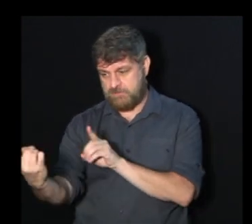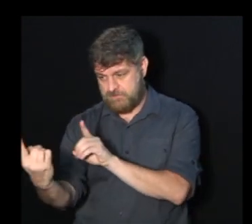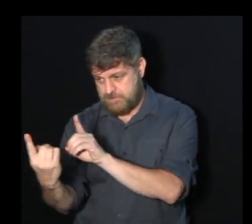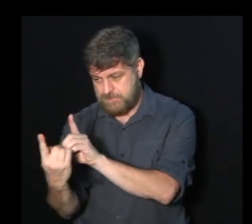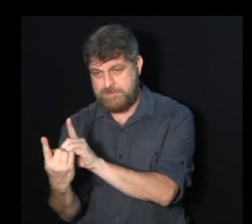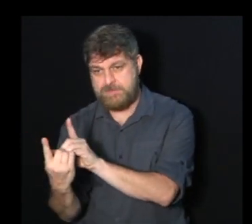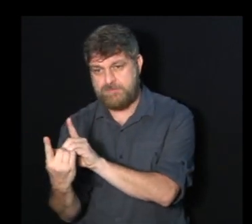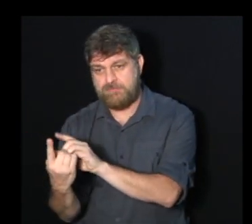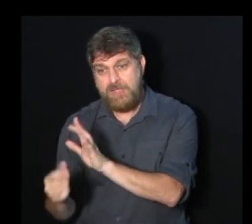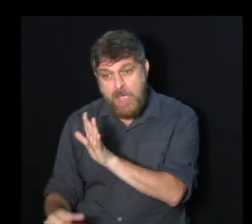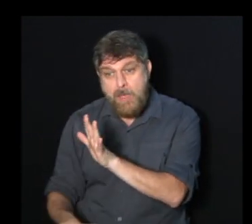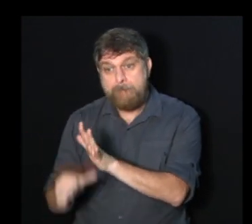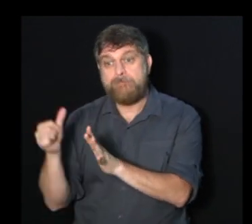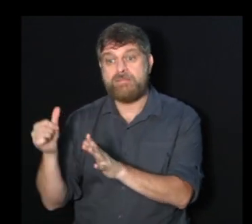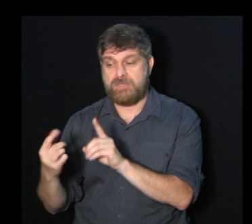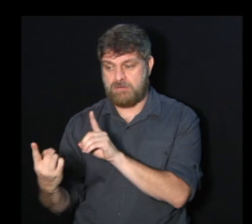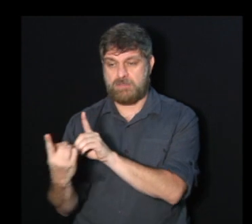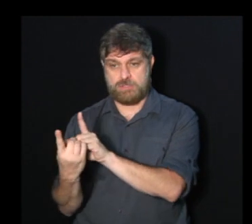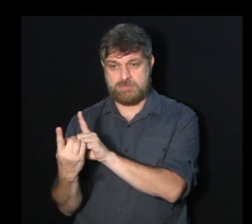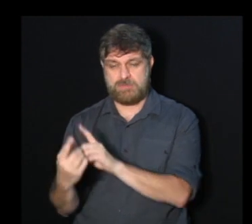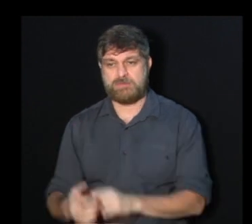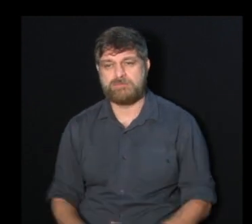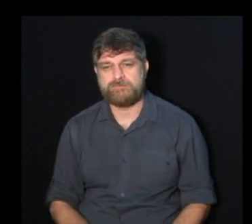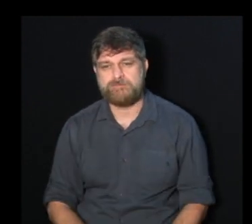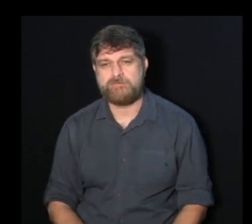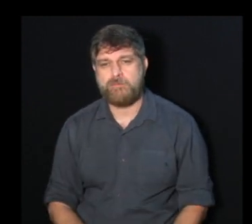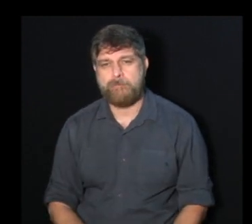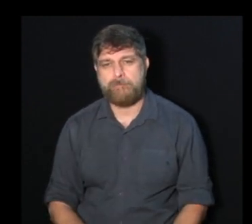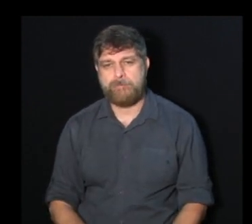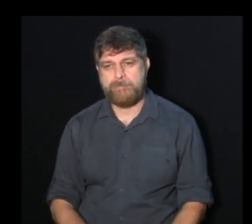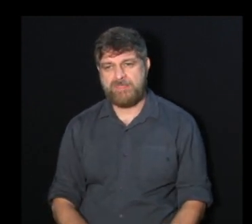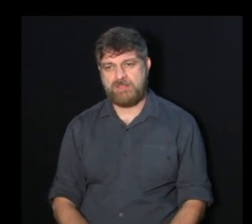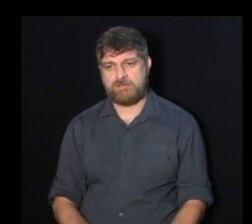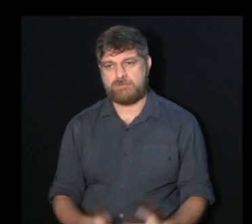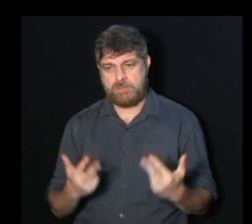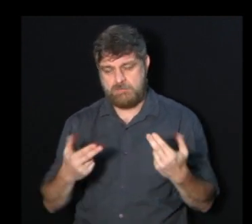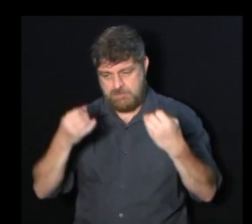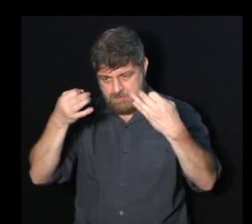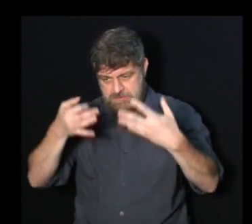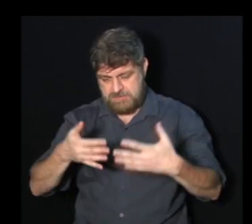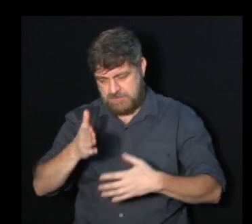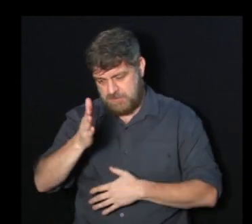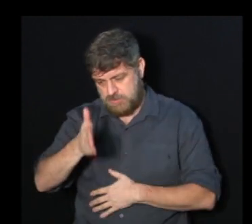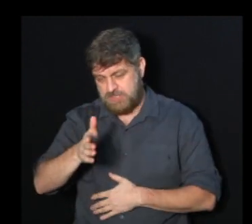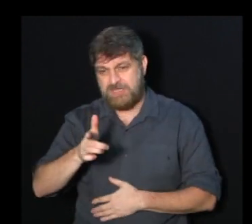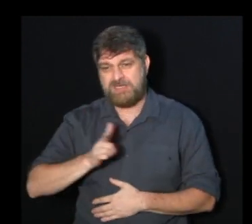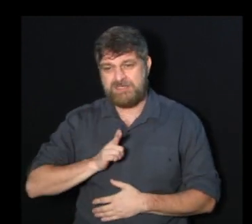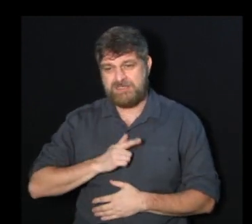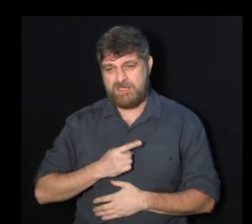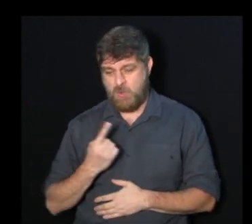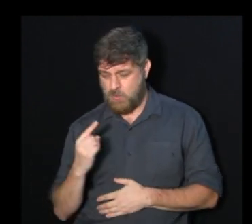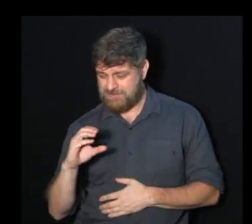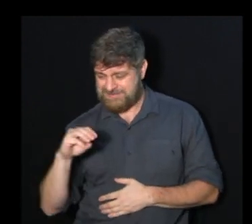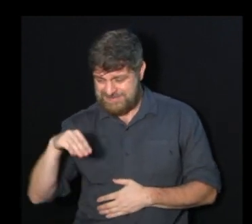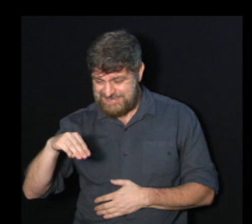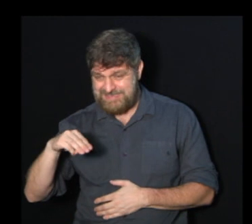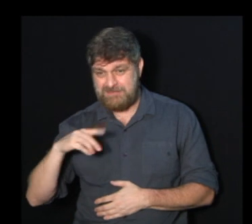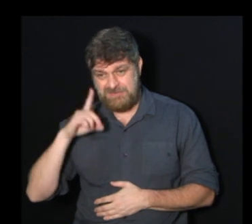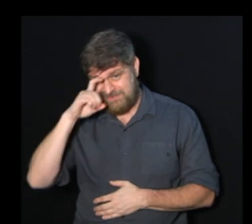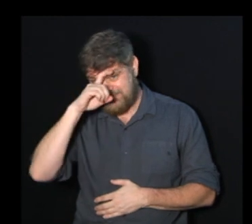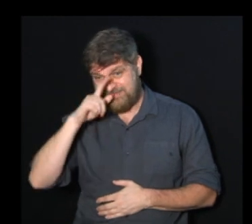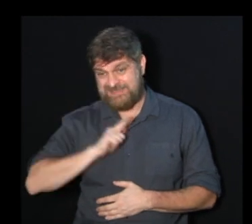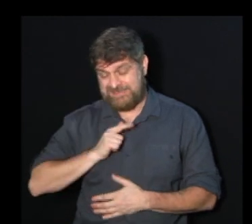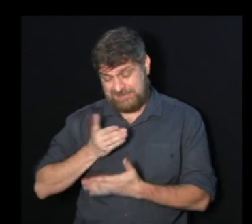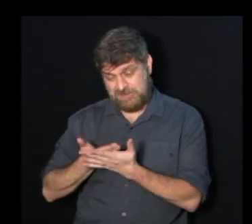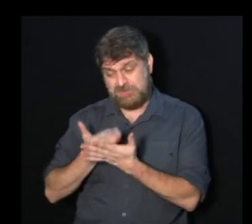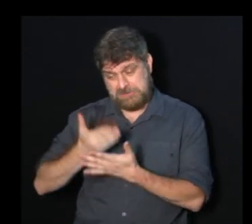gente como um primeiro atendimento, tá bom? Então, é igual eu falei lá em cima, acima de 1 centímetro de diferença, já tem alguns estudos que